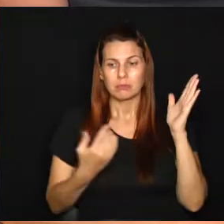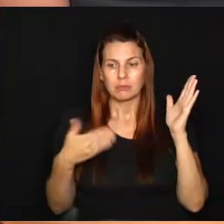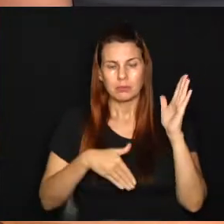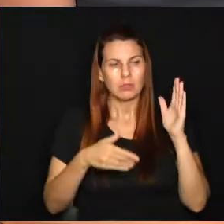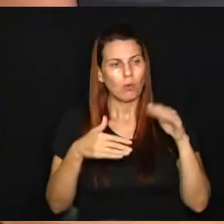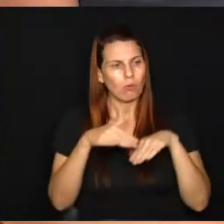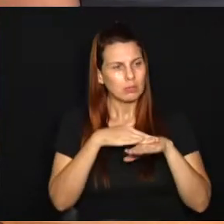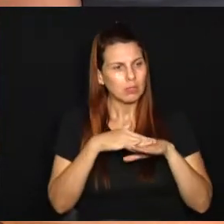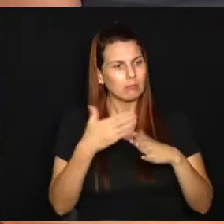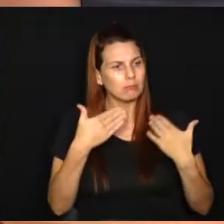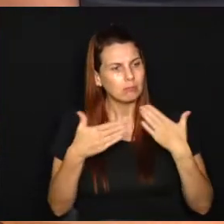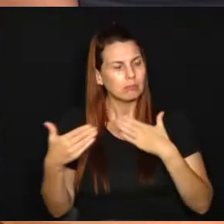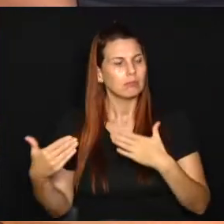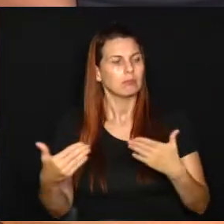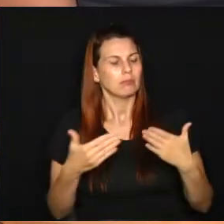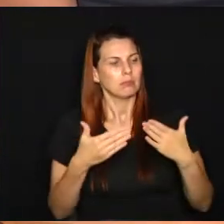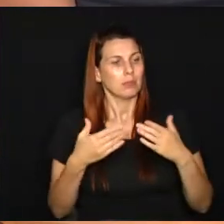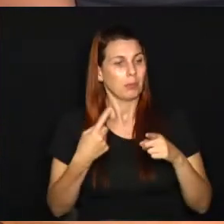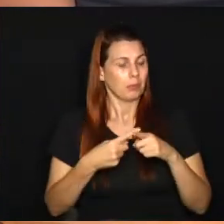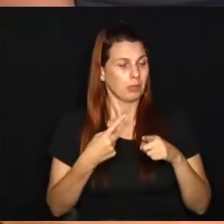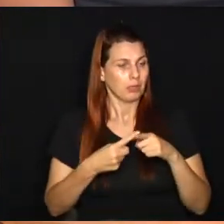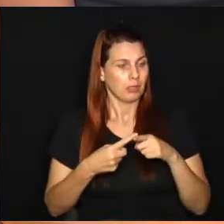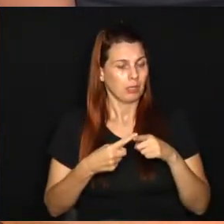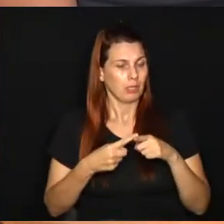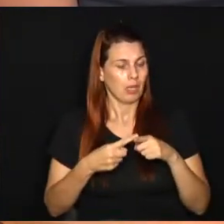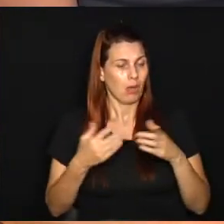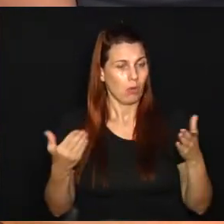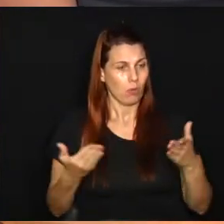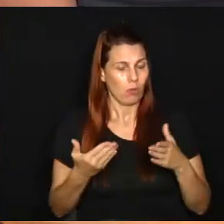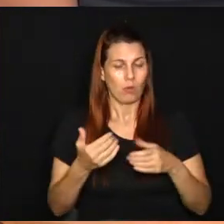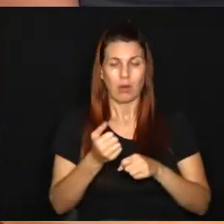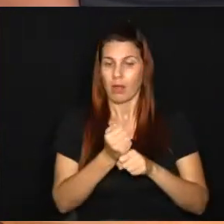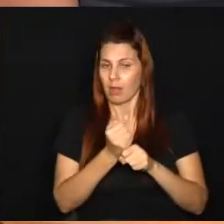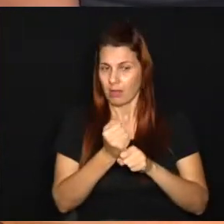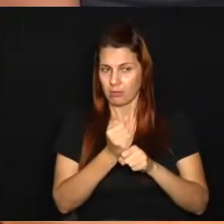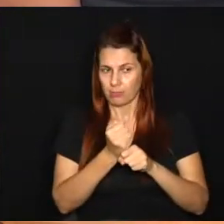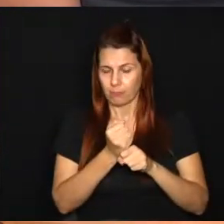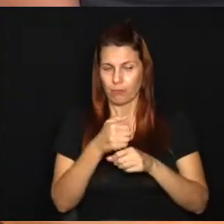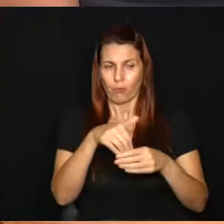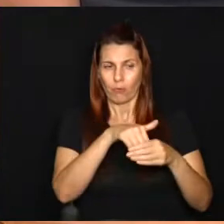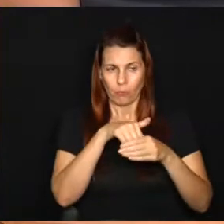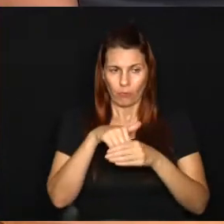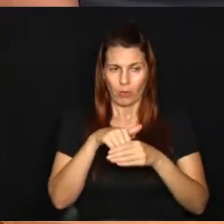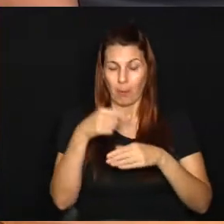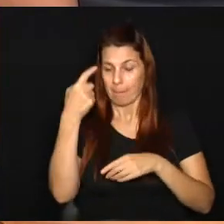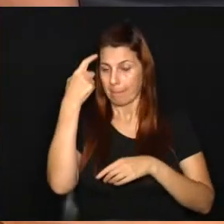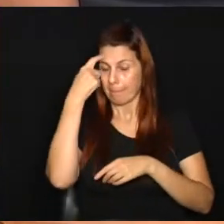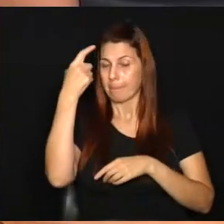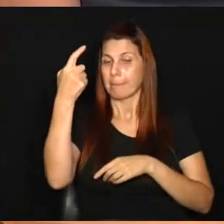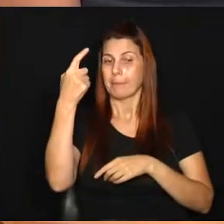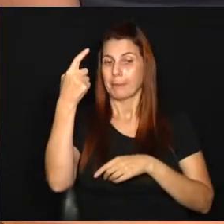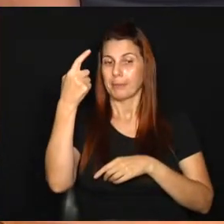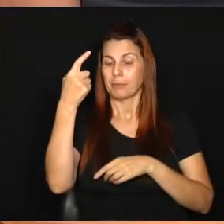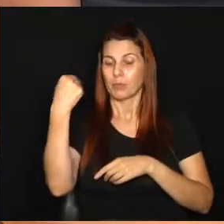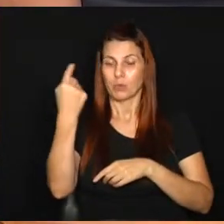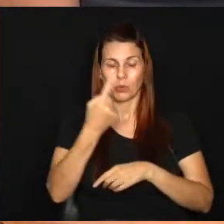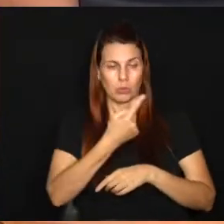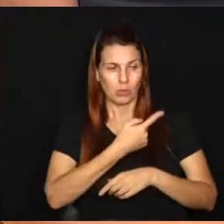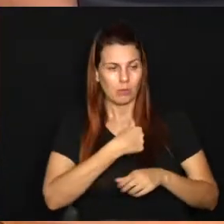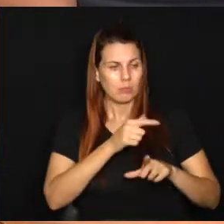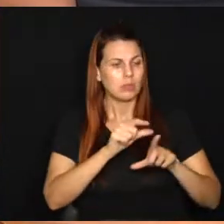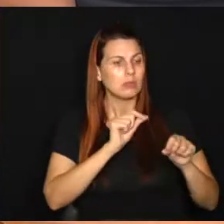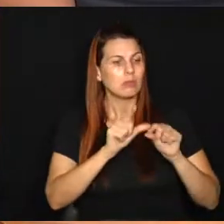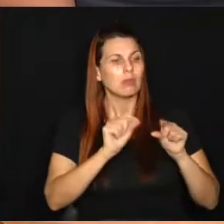E principalmente porque a gente está num ano de eleição, então eu acho que a gente tem que começar até a repensar em quem a gente está colocando